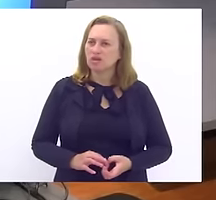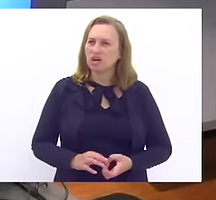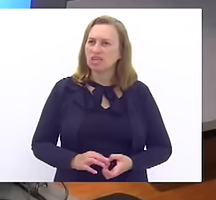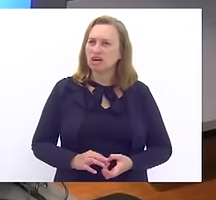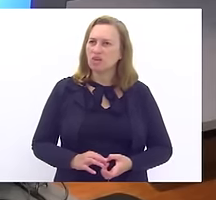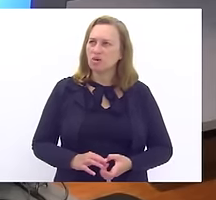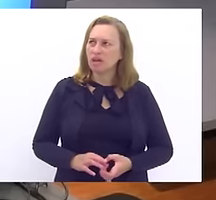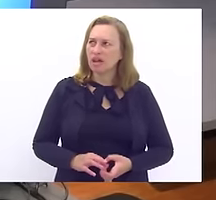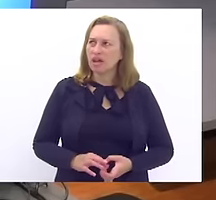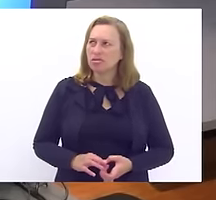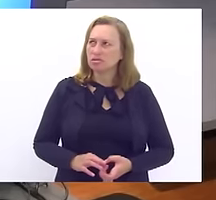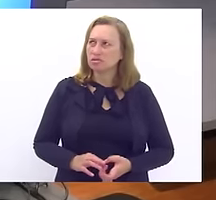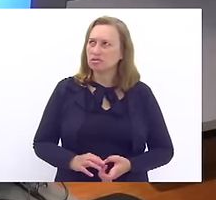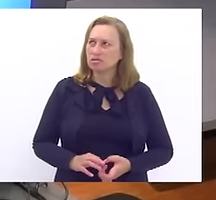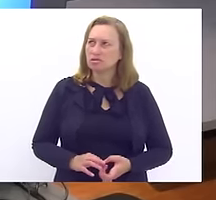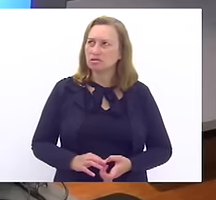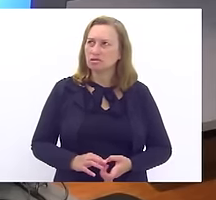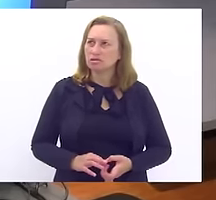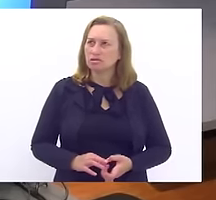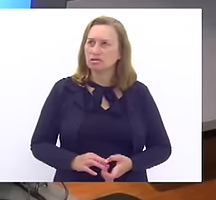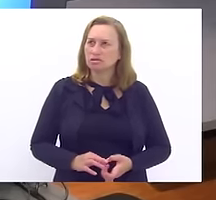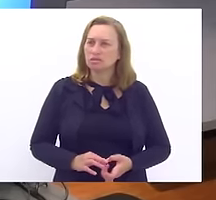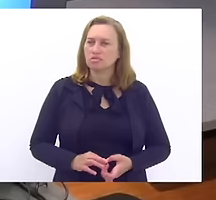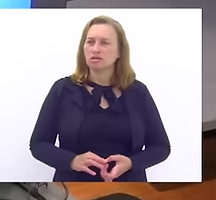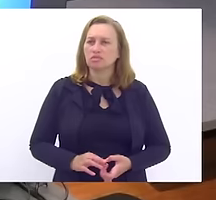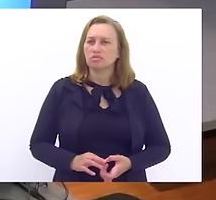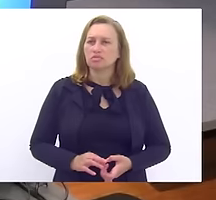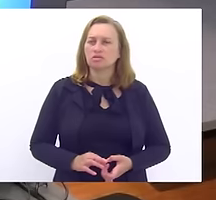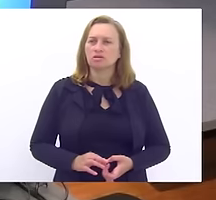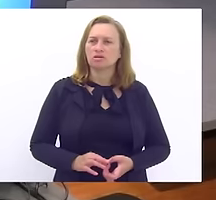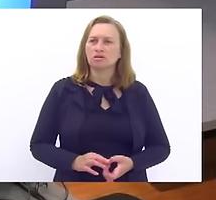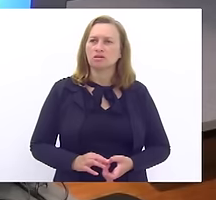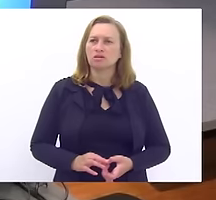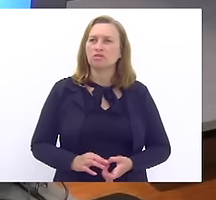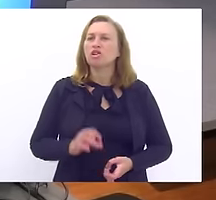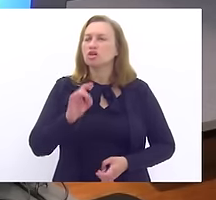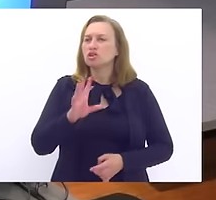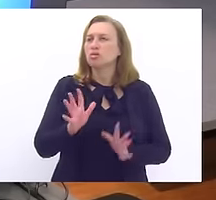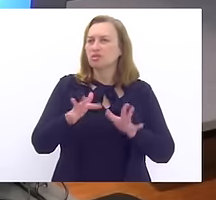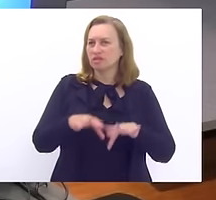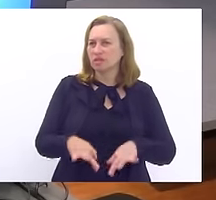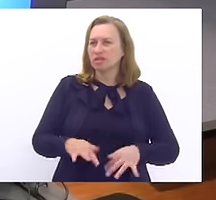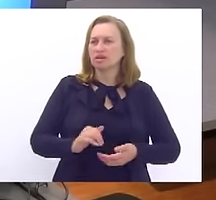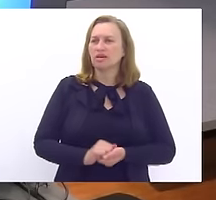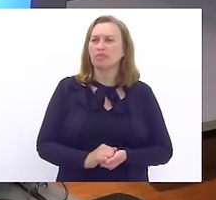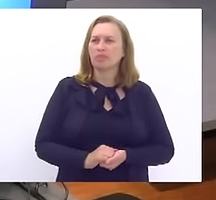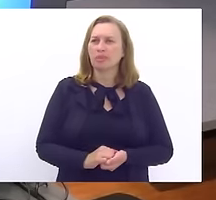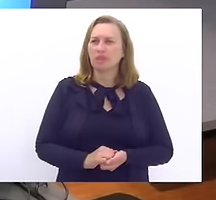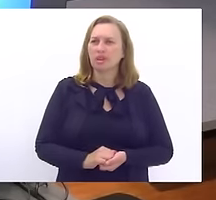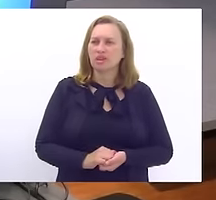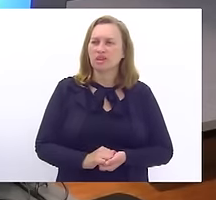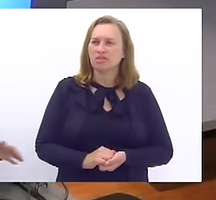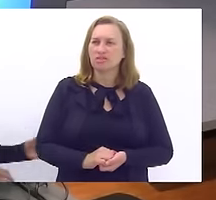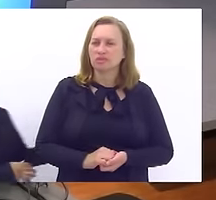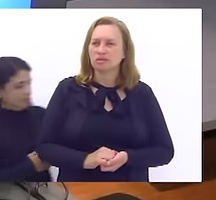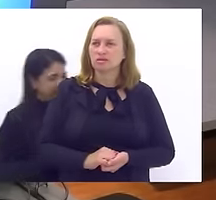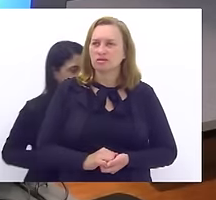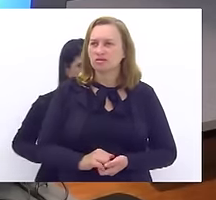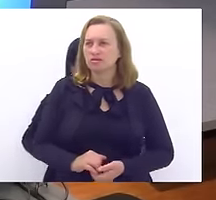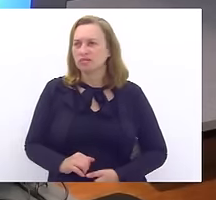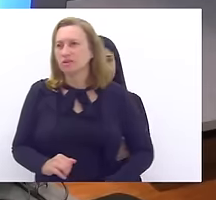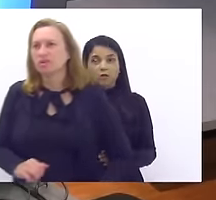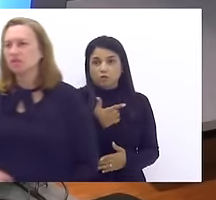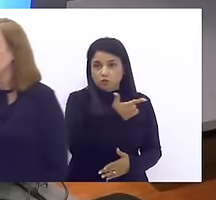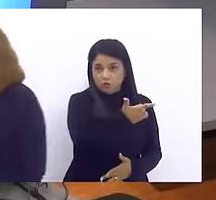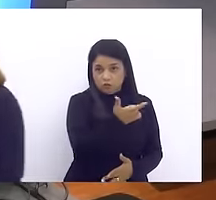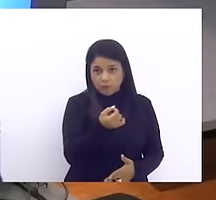só conclui depois você me responde a minha pergunta por favor claro então só para concluir como eu falei para o senhor em 2020